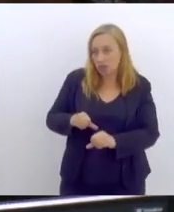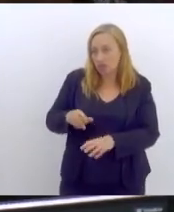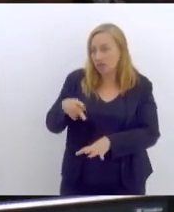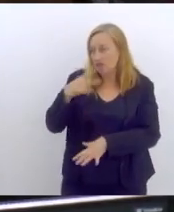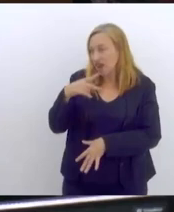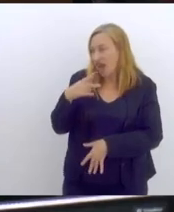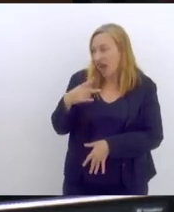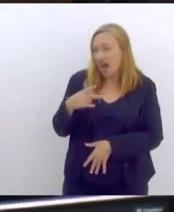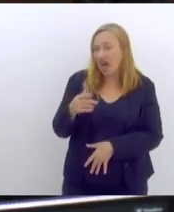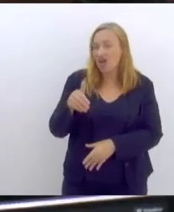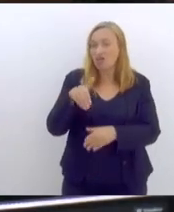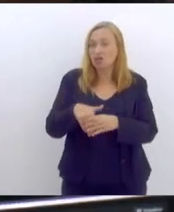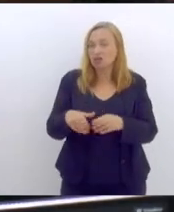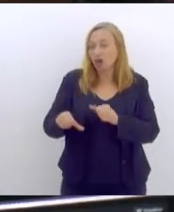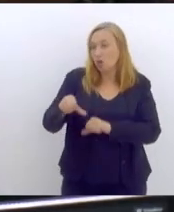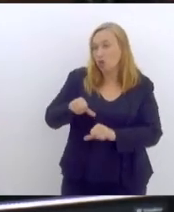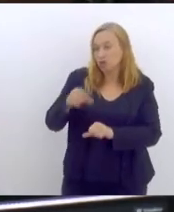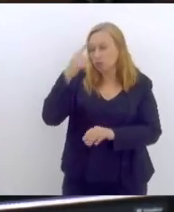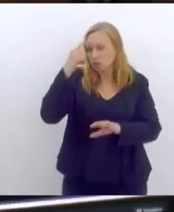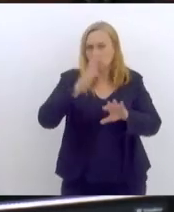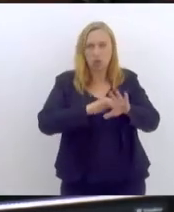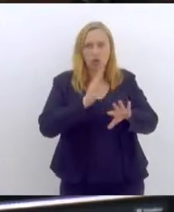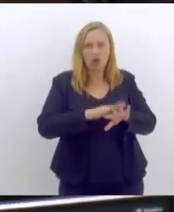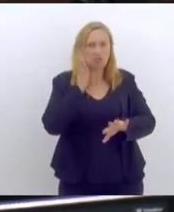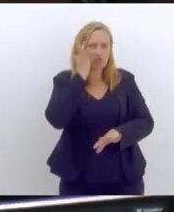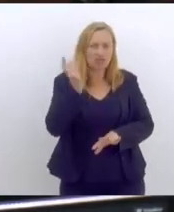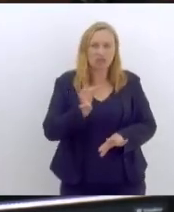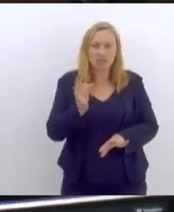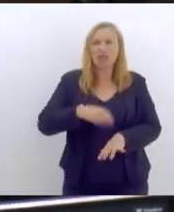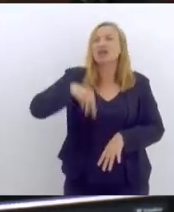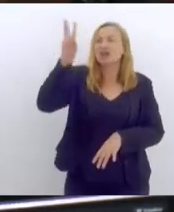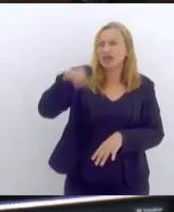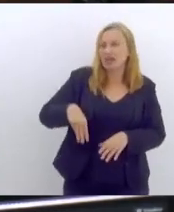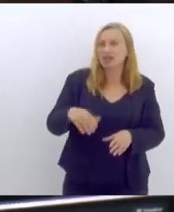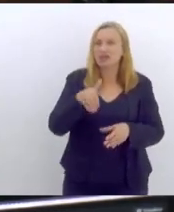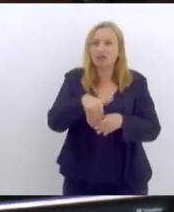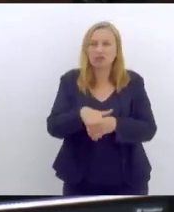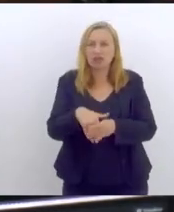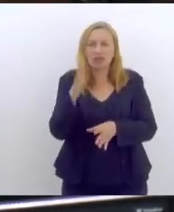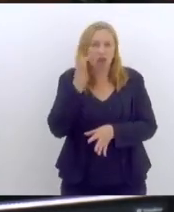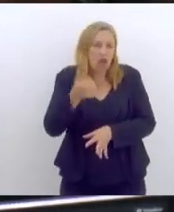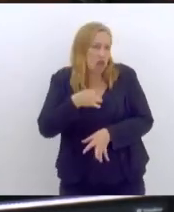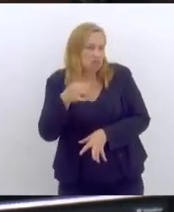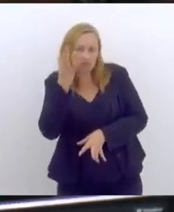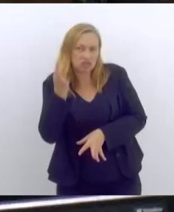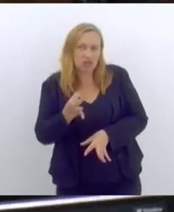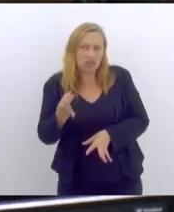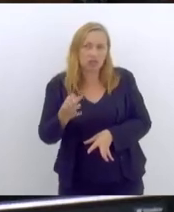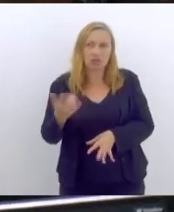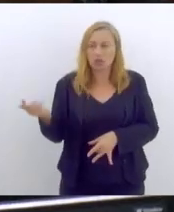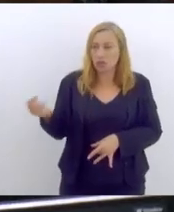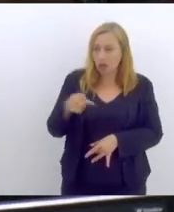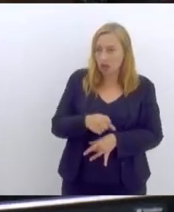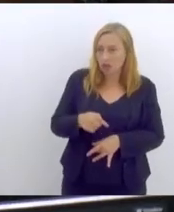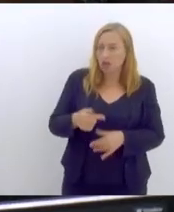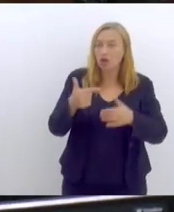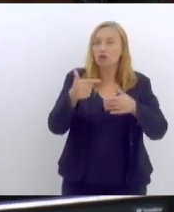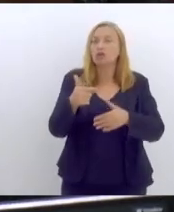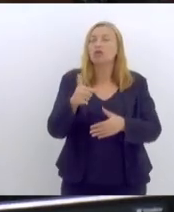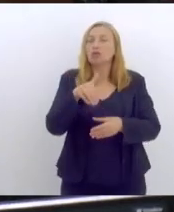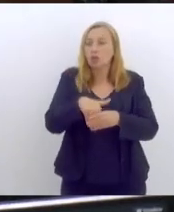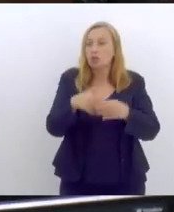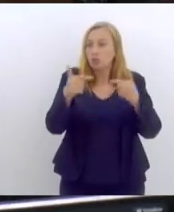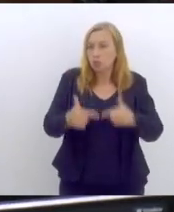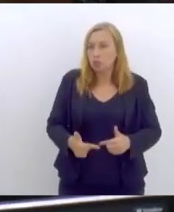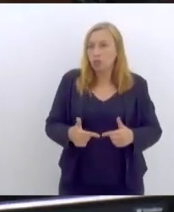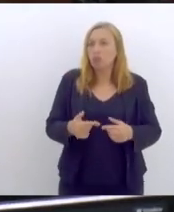dizer que está votando por campo ideológico, porque eu não sabia nem quem ele tinha votado. Eu, por exemplo, não sabia, e estou aqui me abstendo. Eu votei,